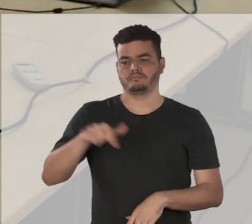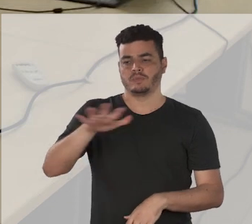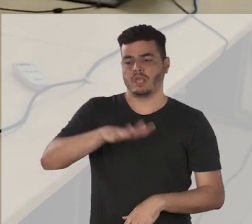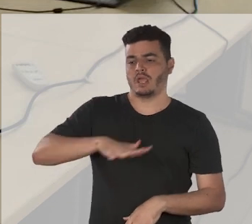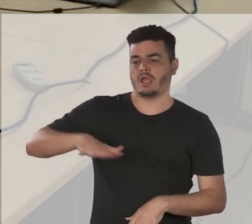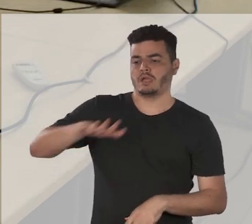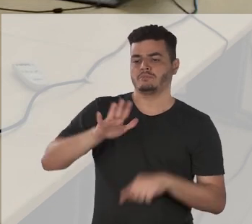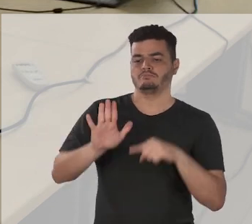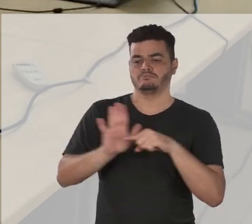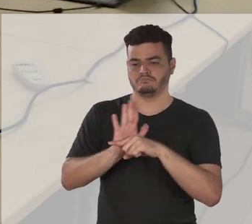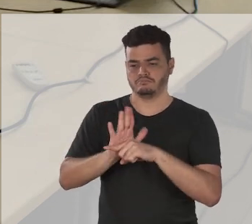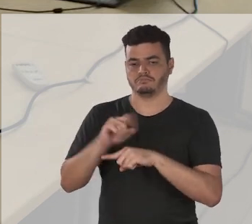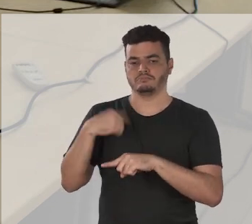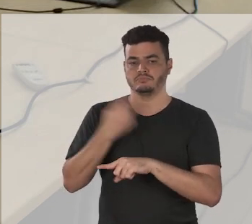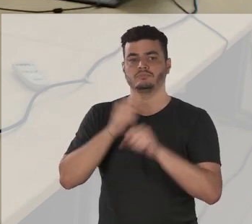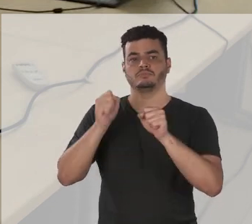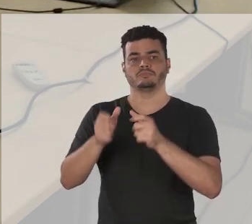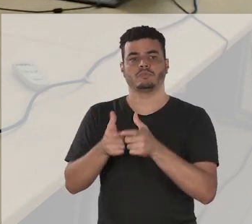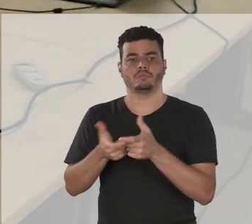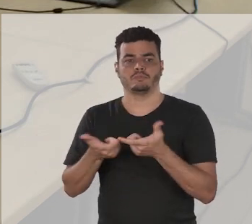que podem ser feitas nesse sentido.